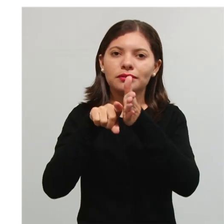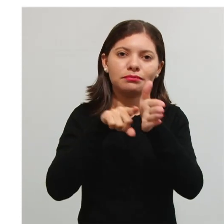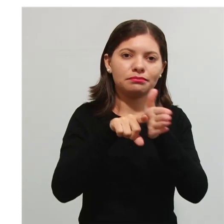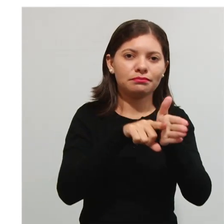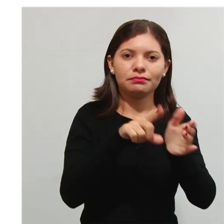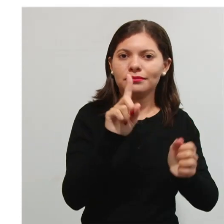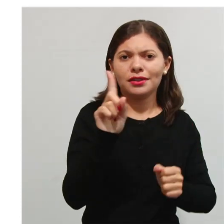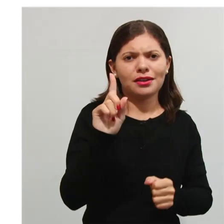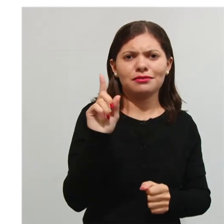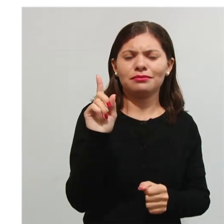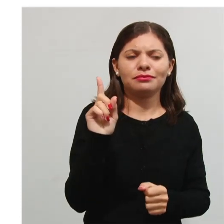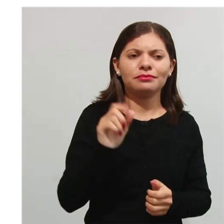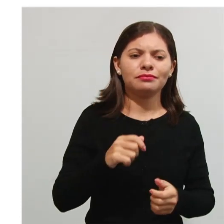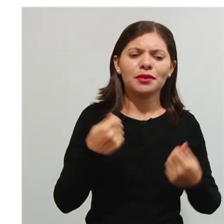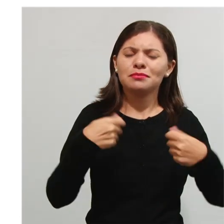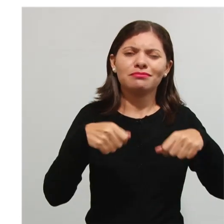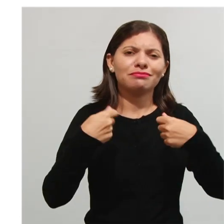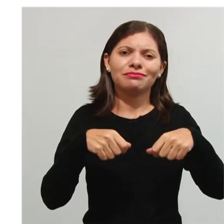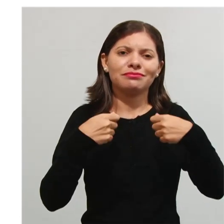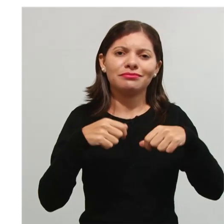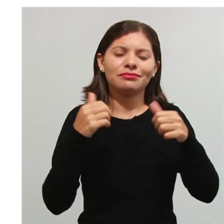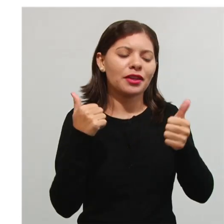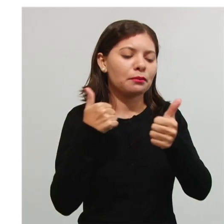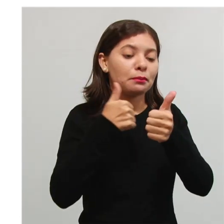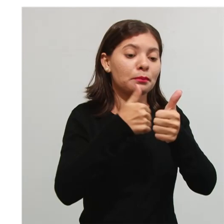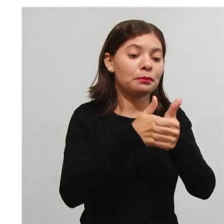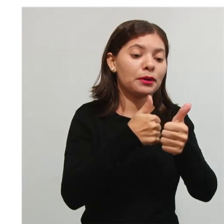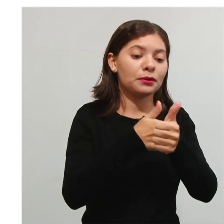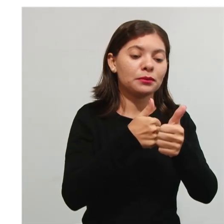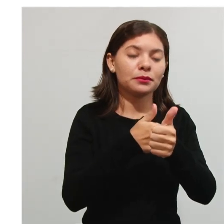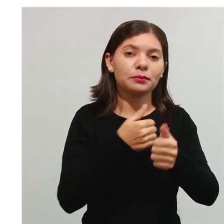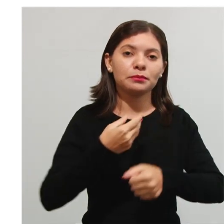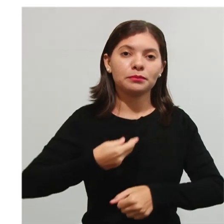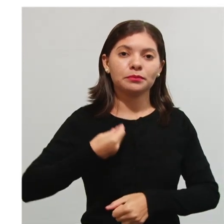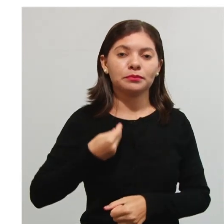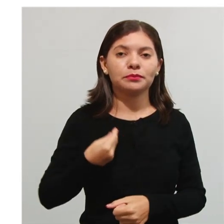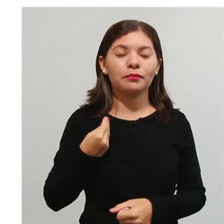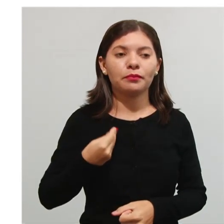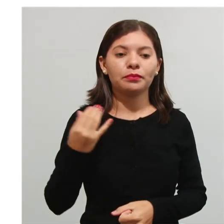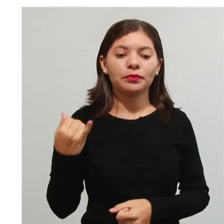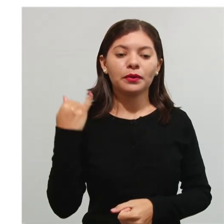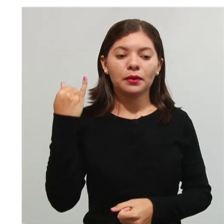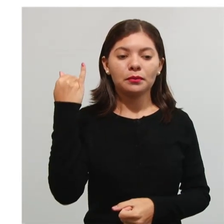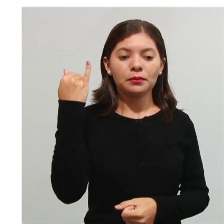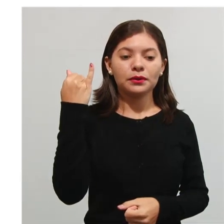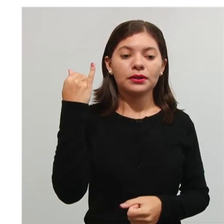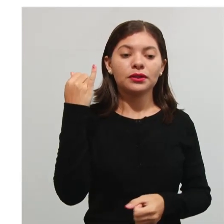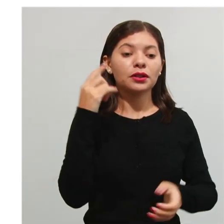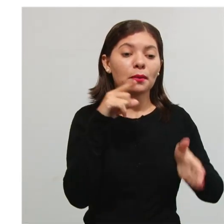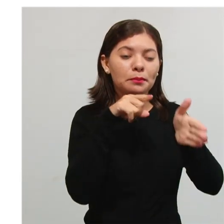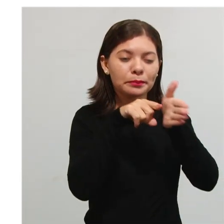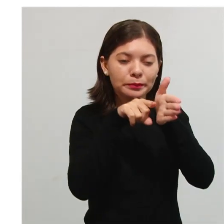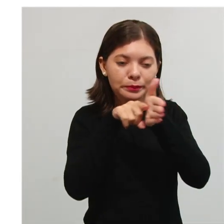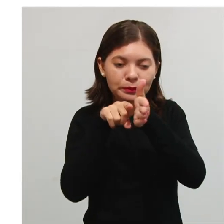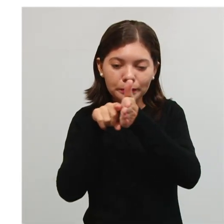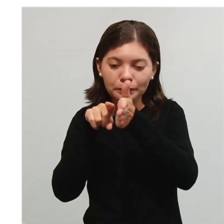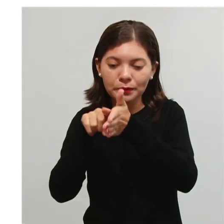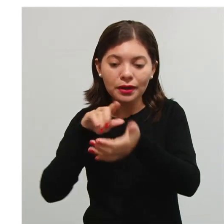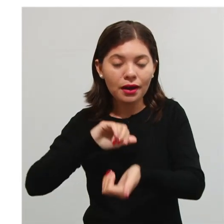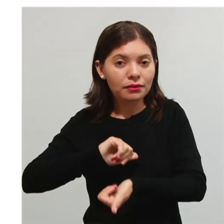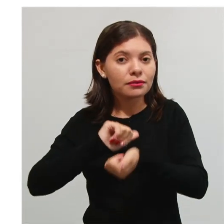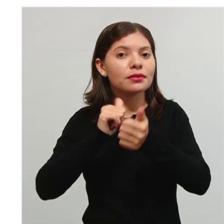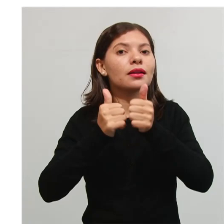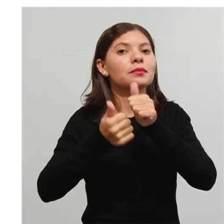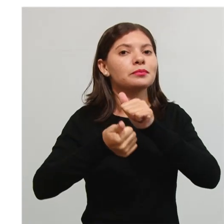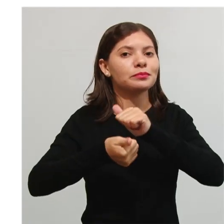Não, está tudo próximo da sua realidade. Outra coisa importante é pesquisar e adaptar